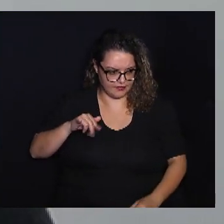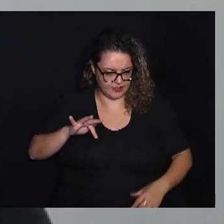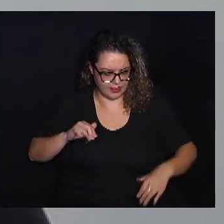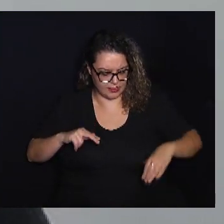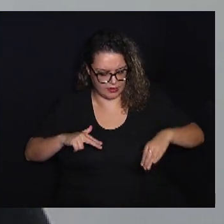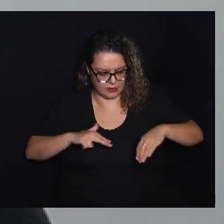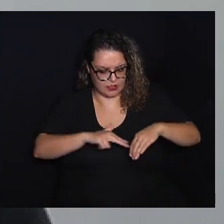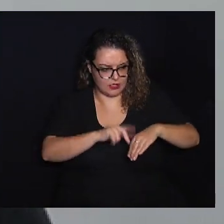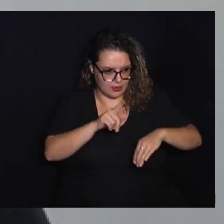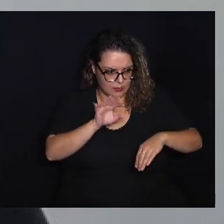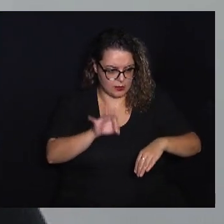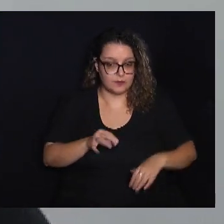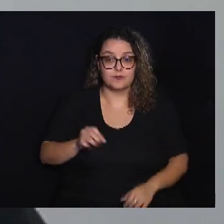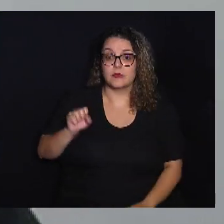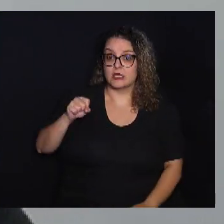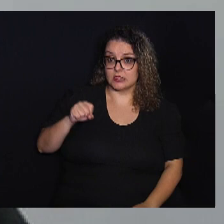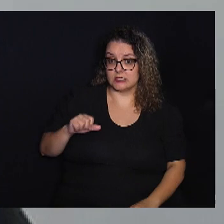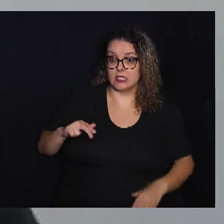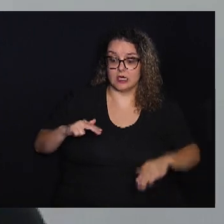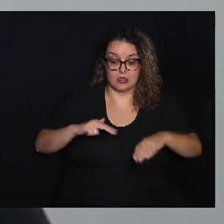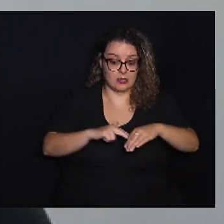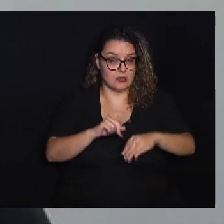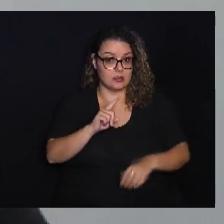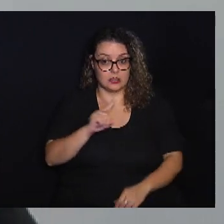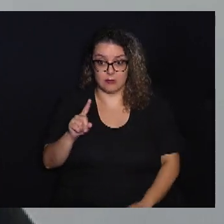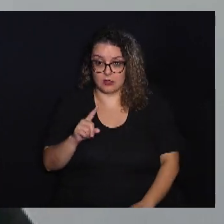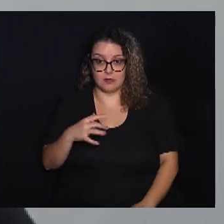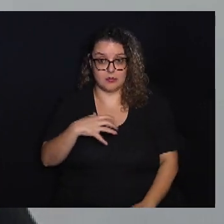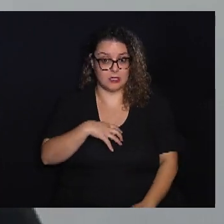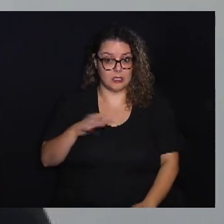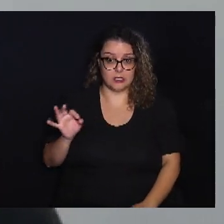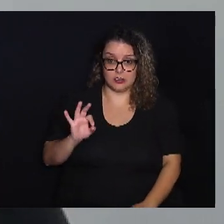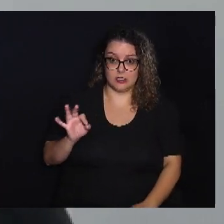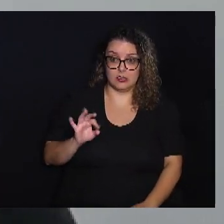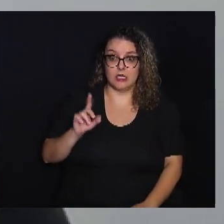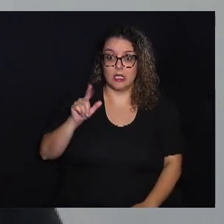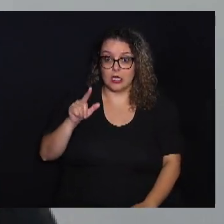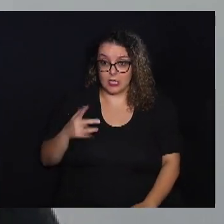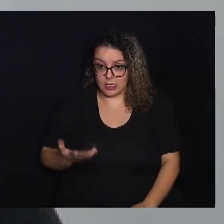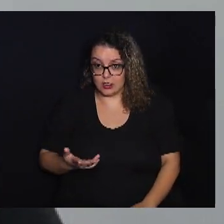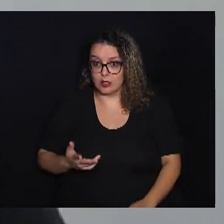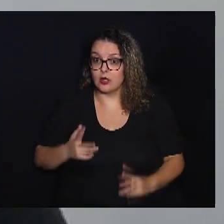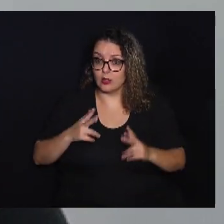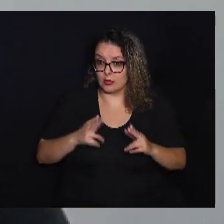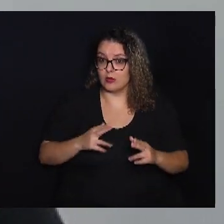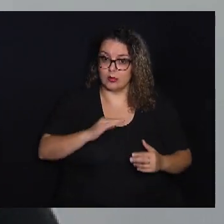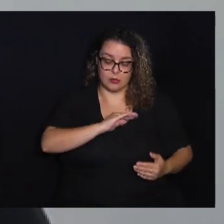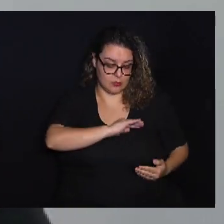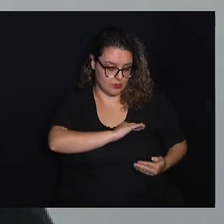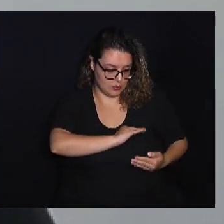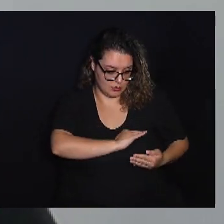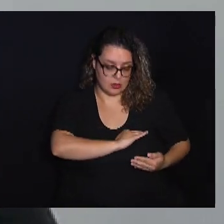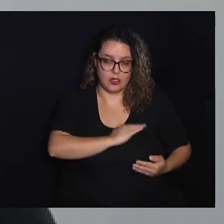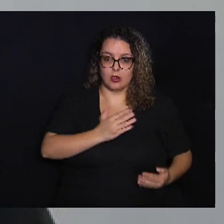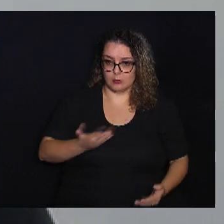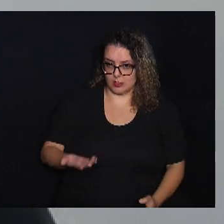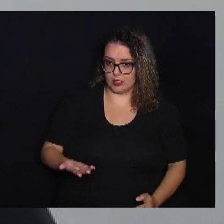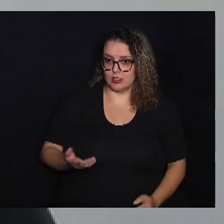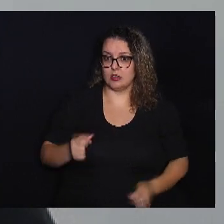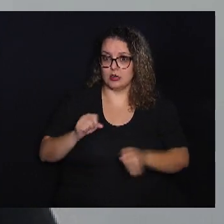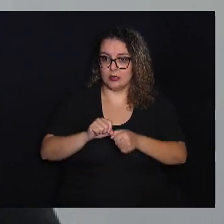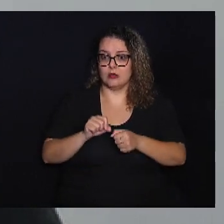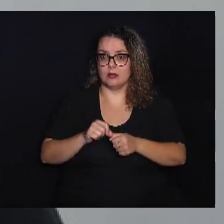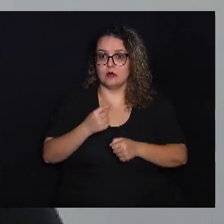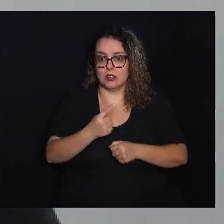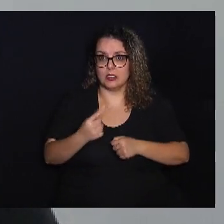que eu listei, sem sintoma, né? Então, é para a gente realmente encontrar o inicial, tá? Mas a questão do sintoma é bastante